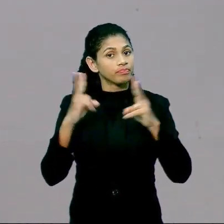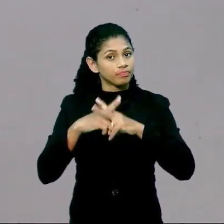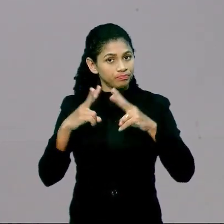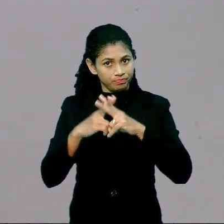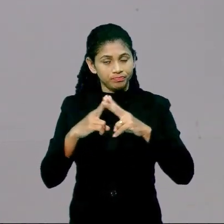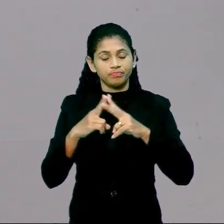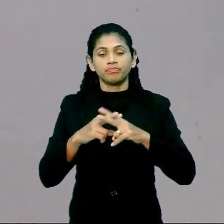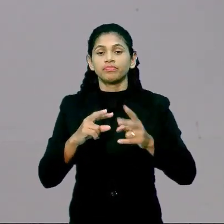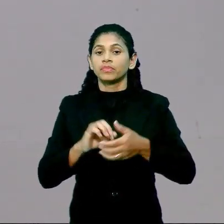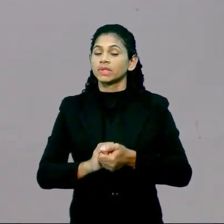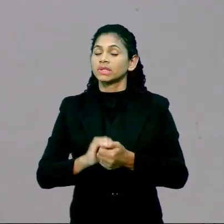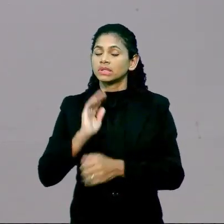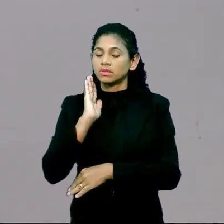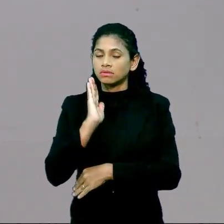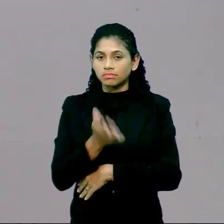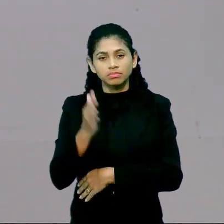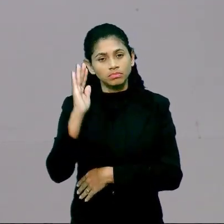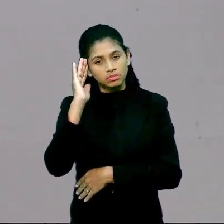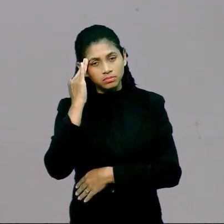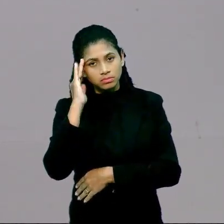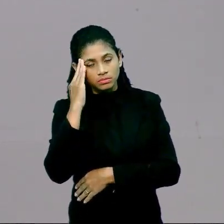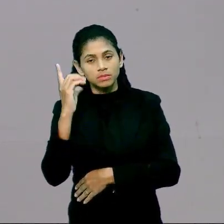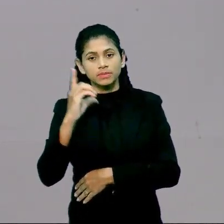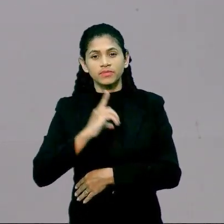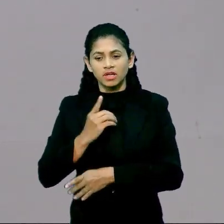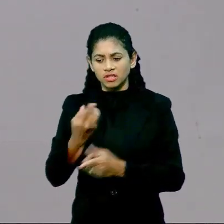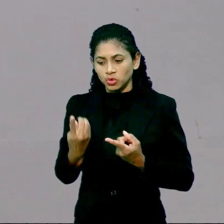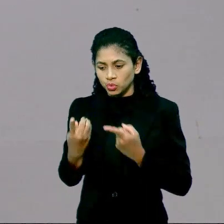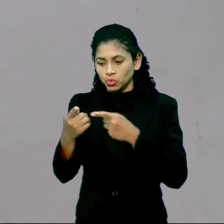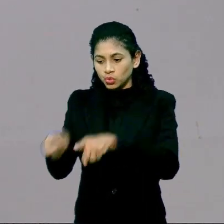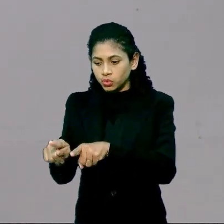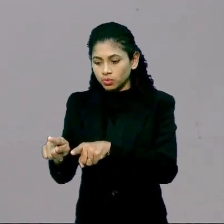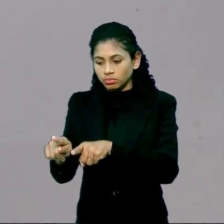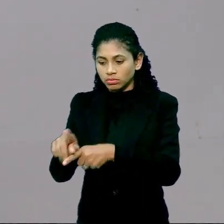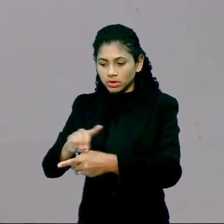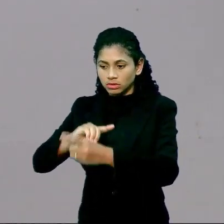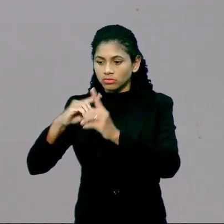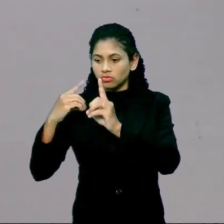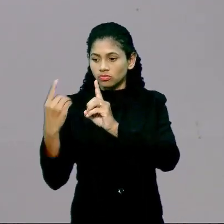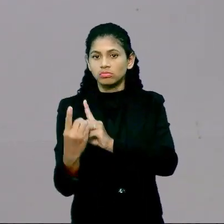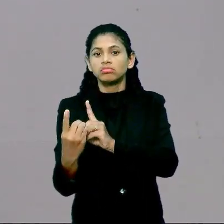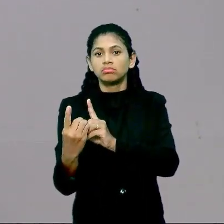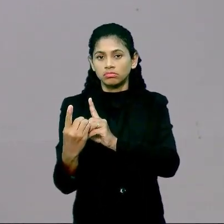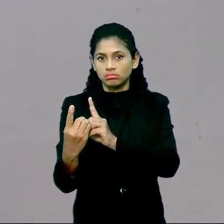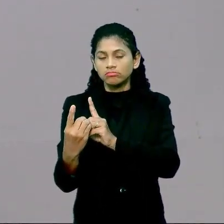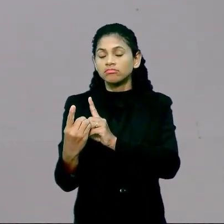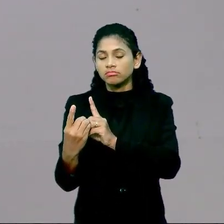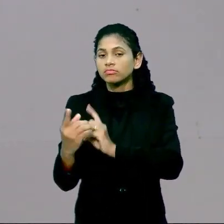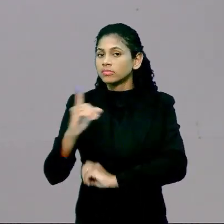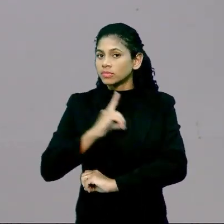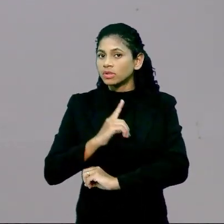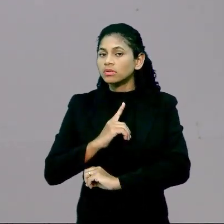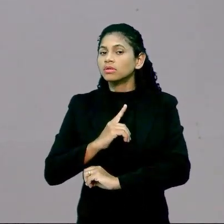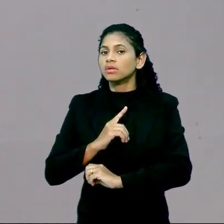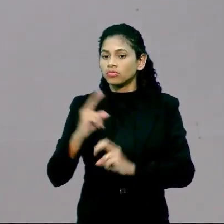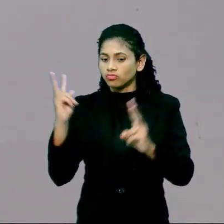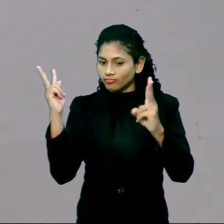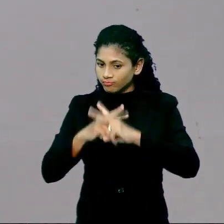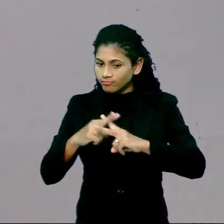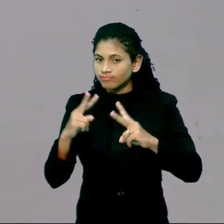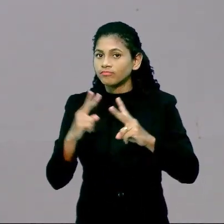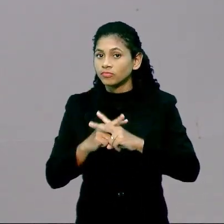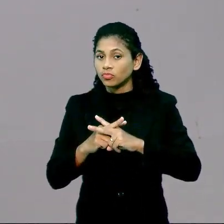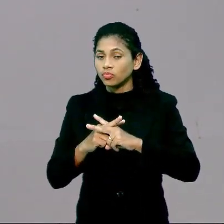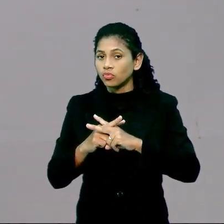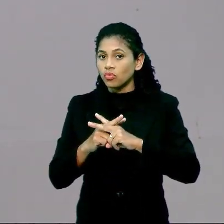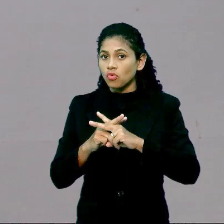compreendeu que tem um aspecto ofensivo, defensivo, tem o oponente, tem o ataque, né? É um combate, o alvo é o adversário. Então